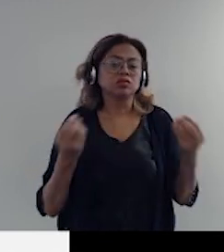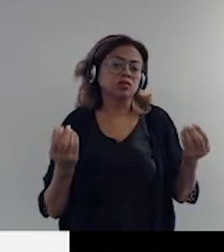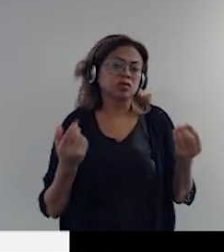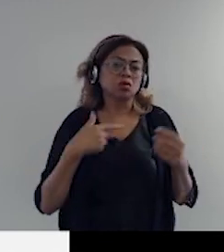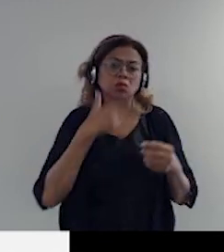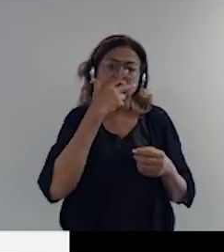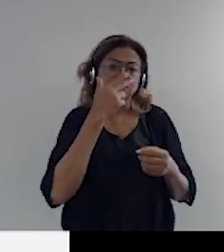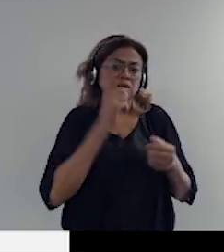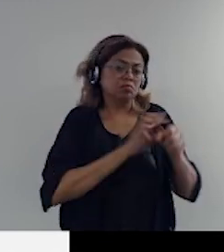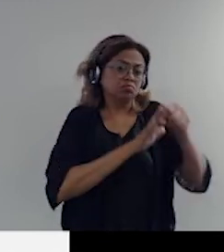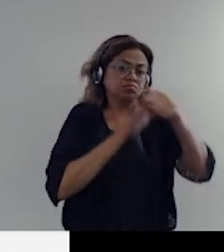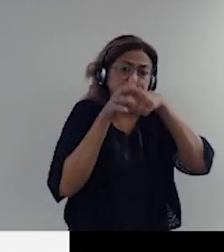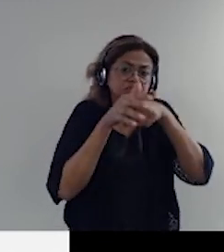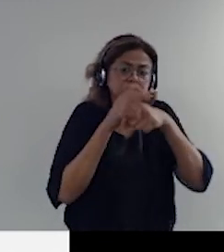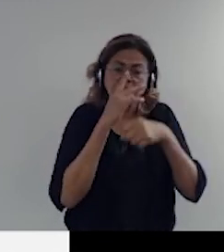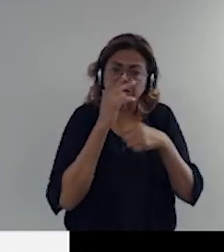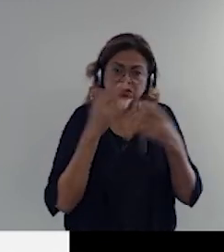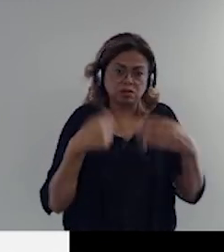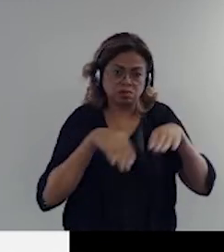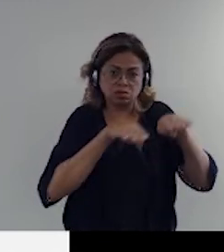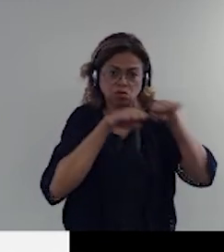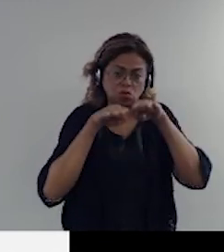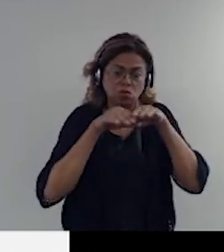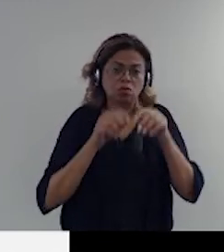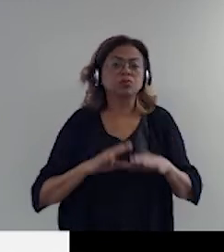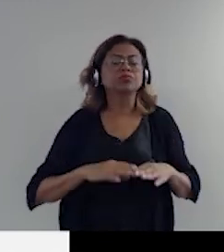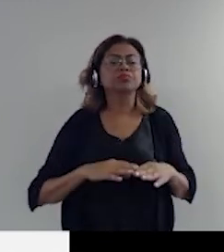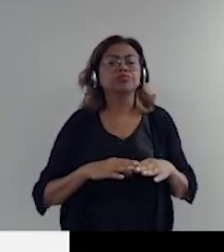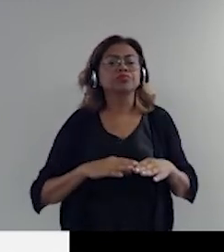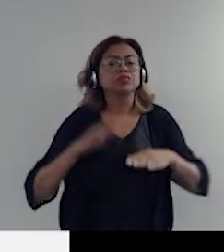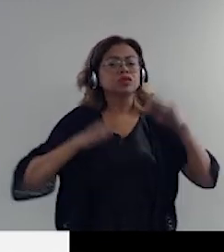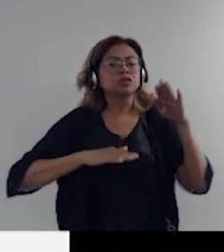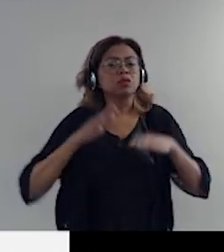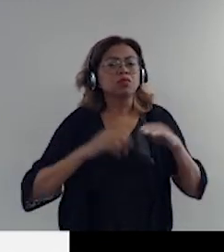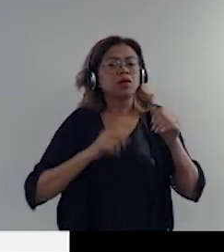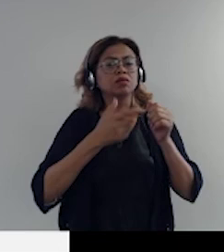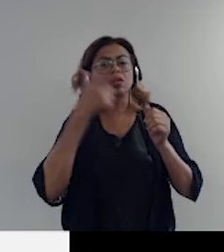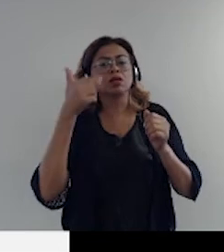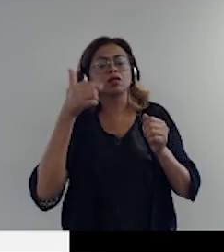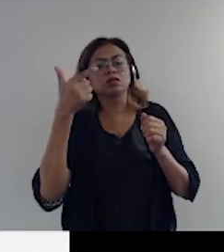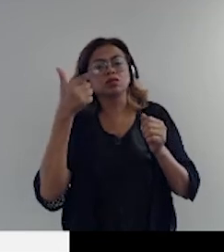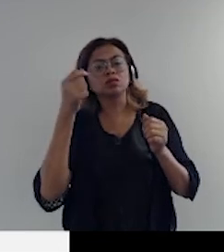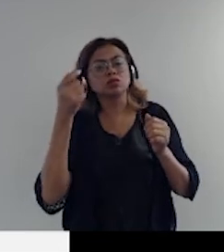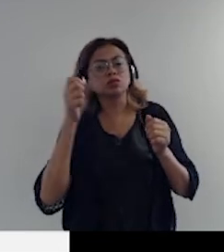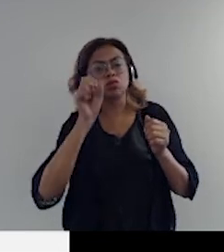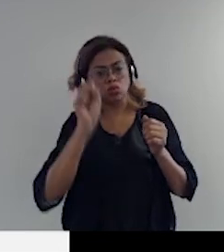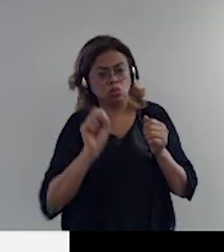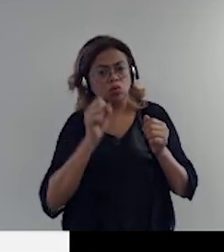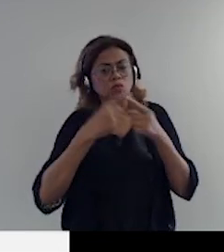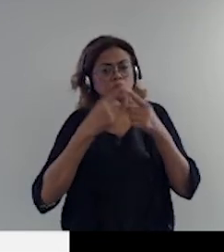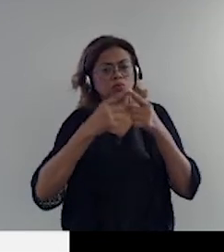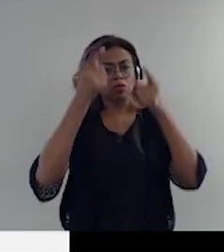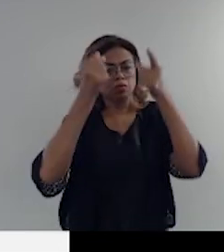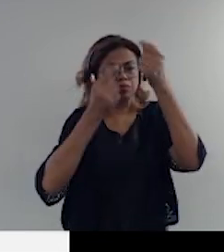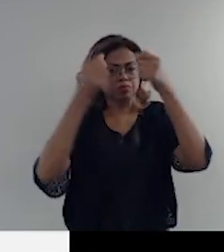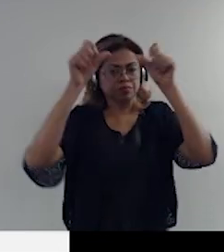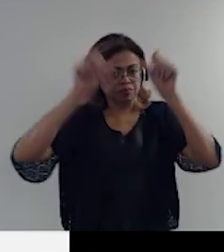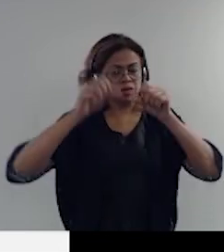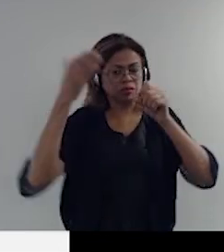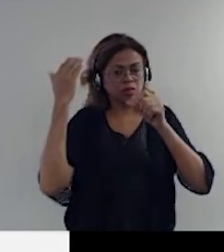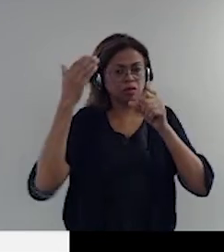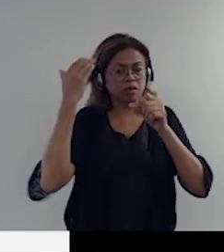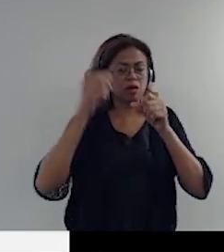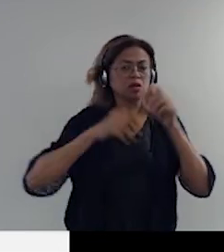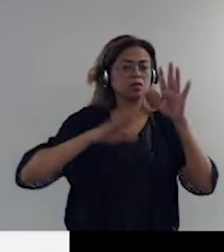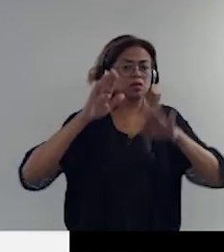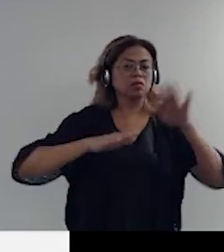as da Covid, né? Talvez um pouco maiores lá, porque lá era uma crise de